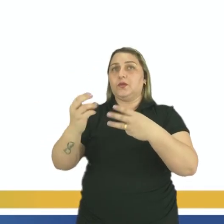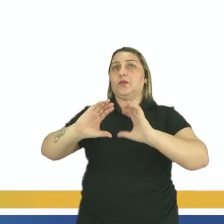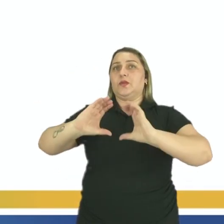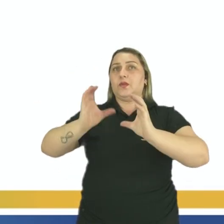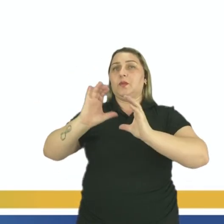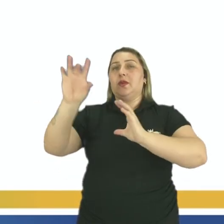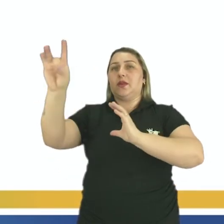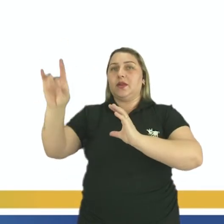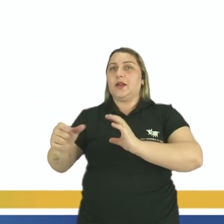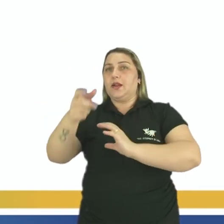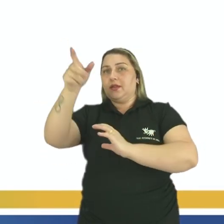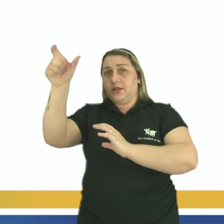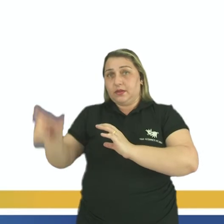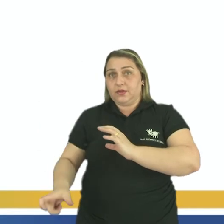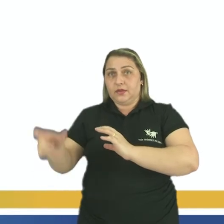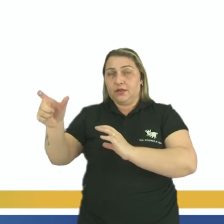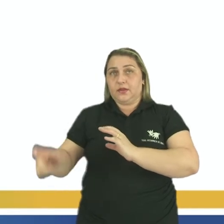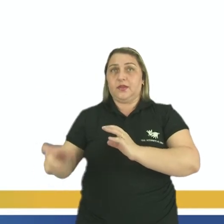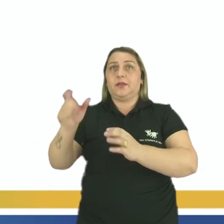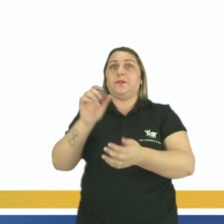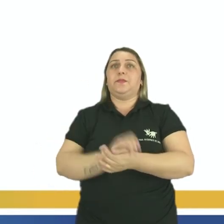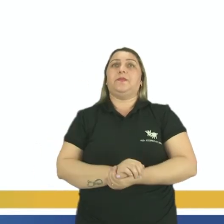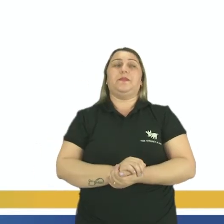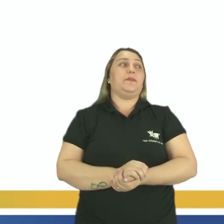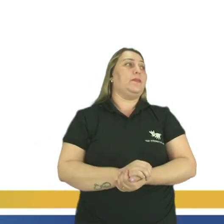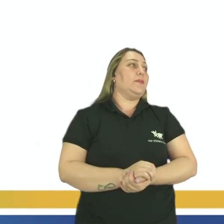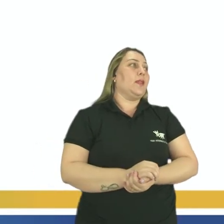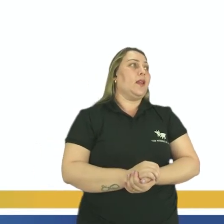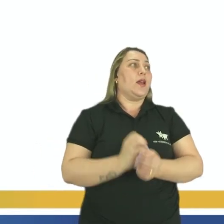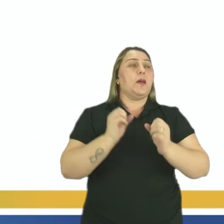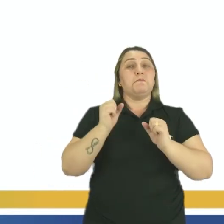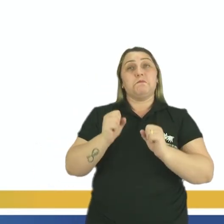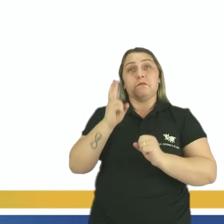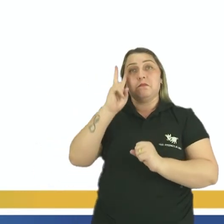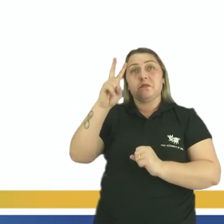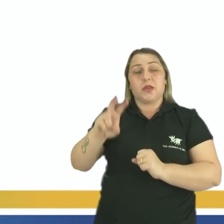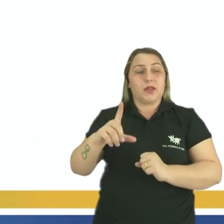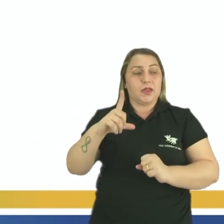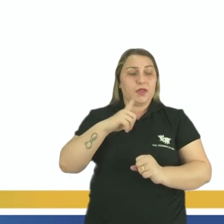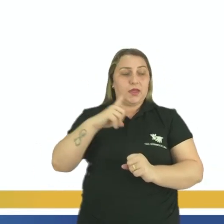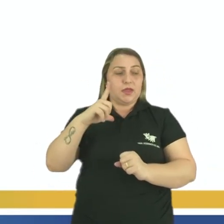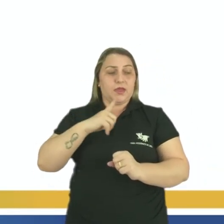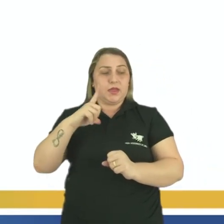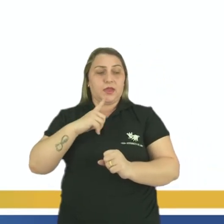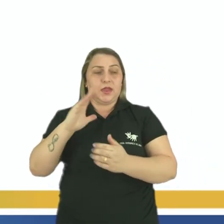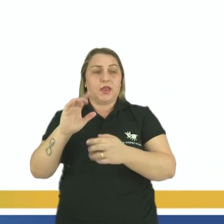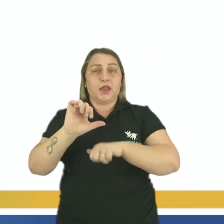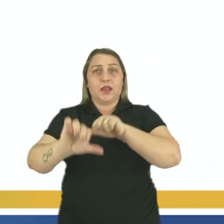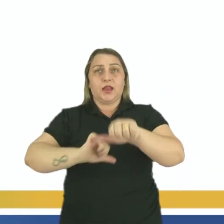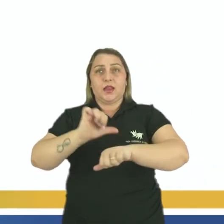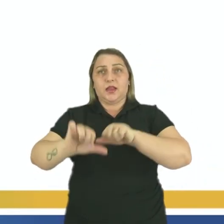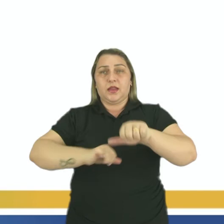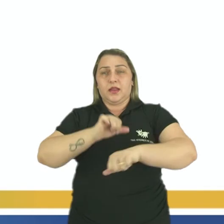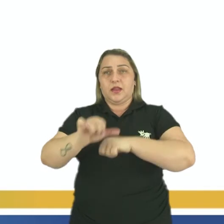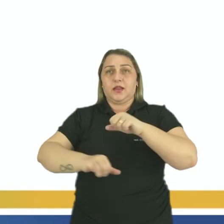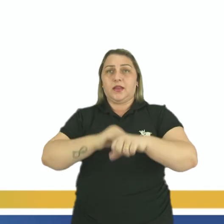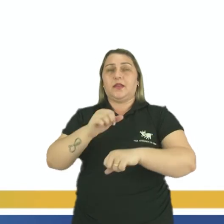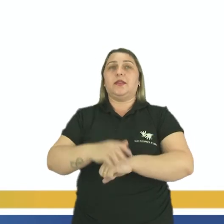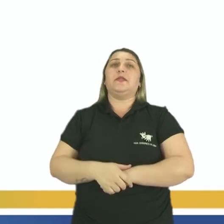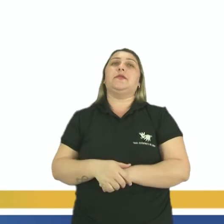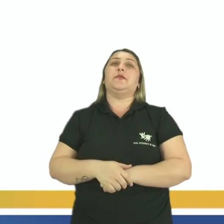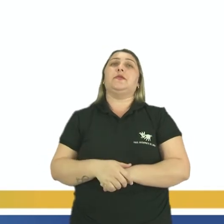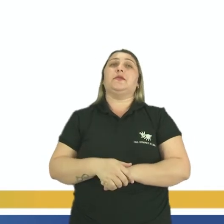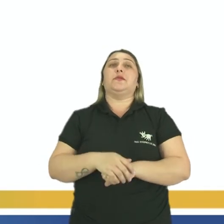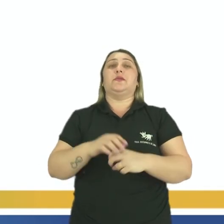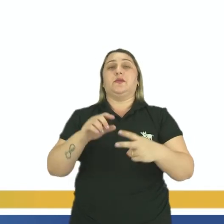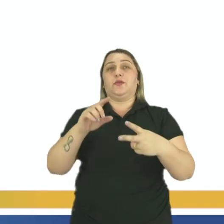por atleta em cada end. Então vocês podem ver que tem as variações, né? Tem as modalidades individuais,